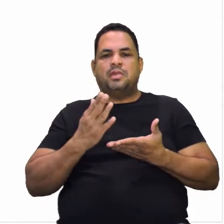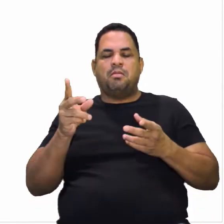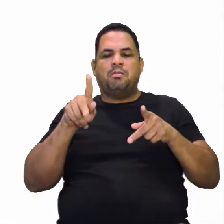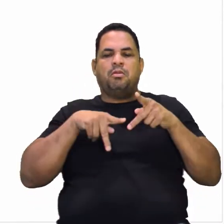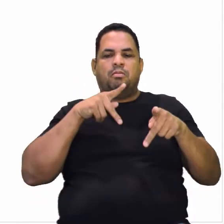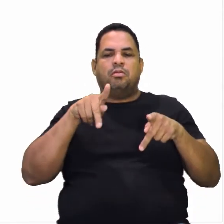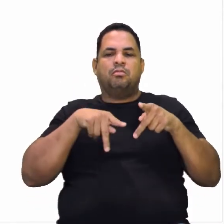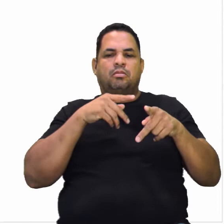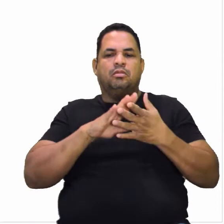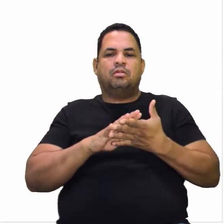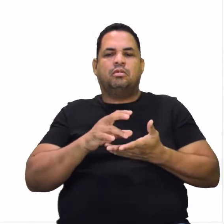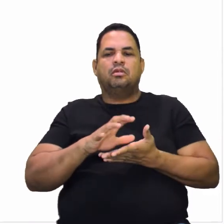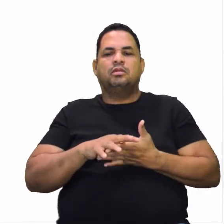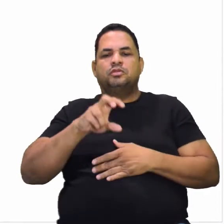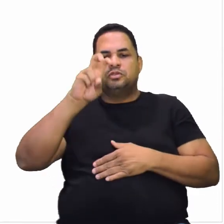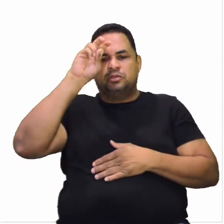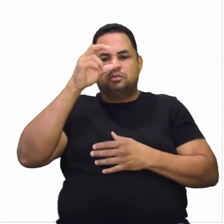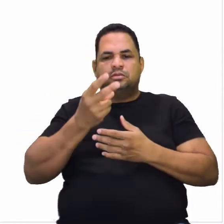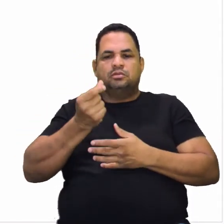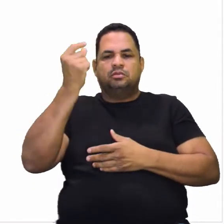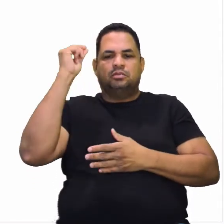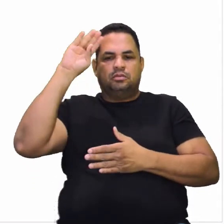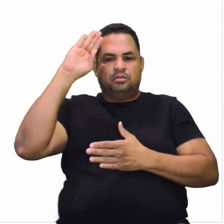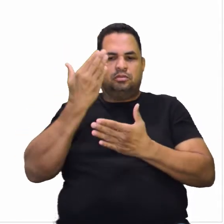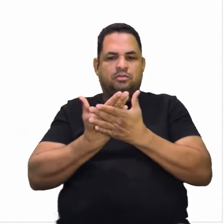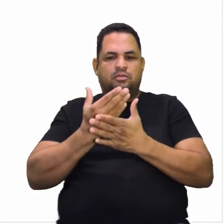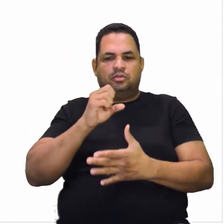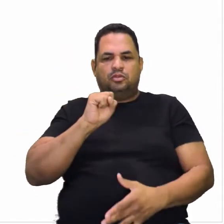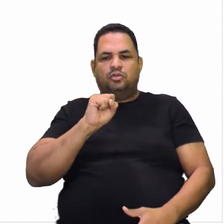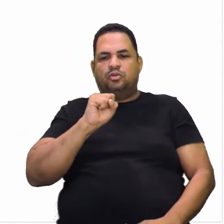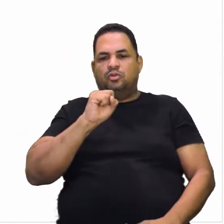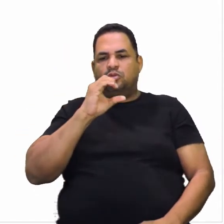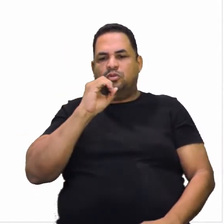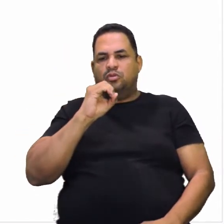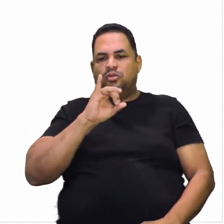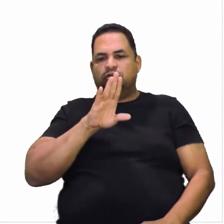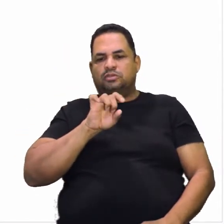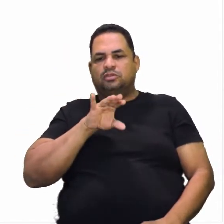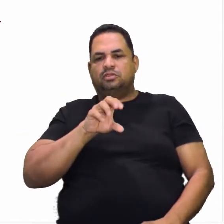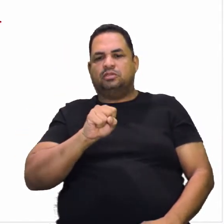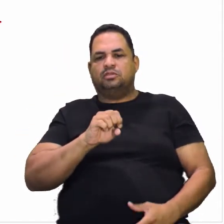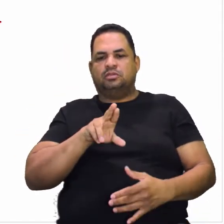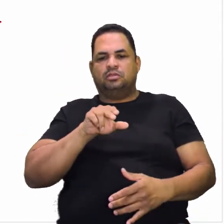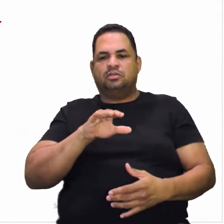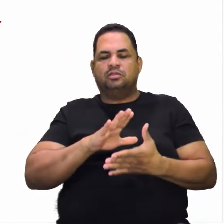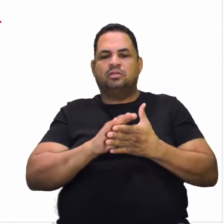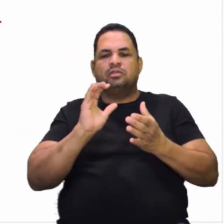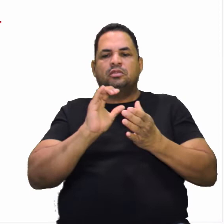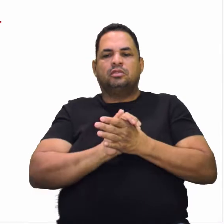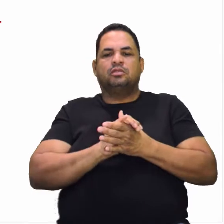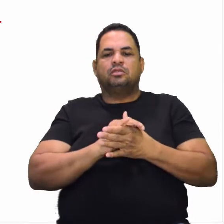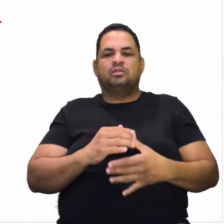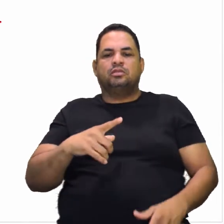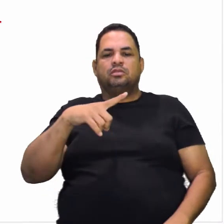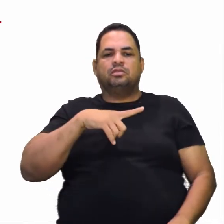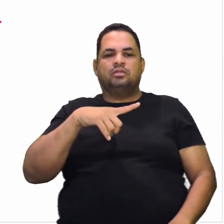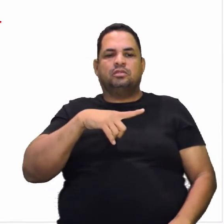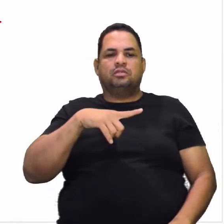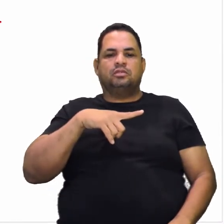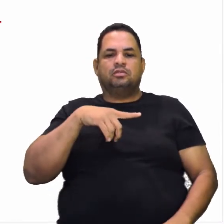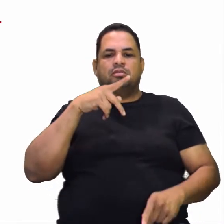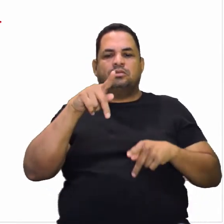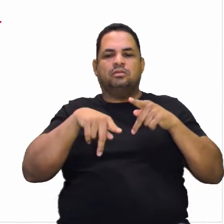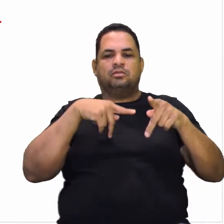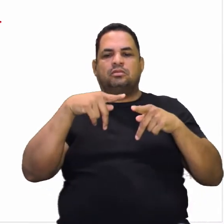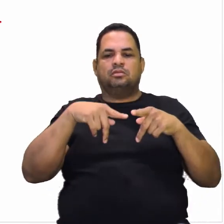Egito Antigo. Acreditava que Osíris e sua também irmã e esposa Ísis tinham